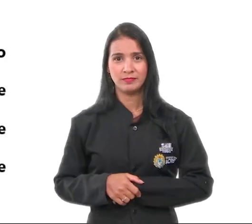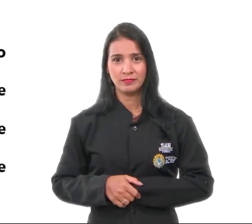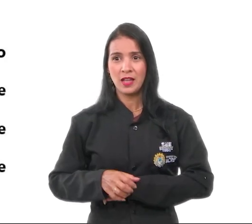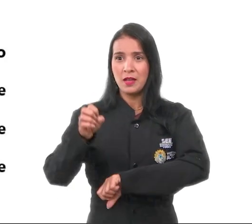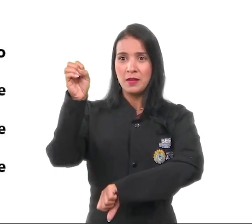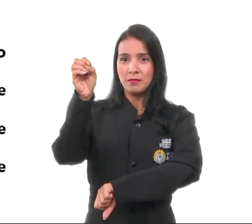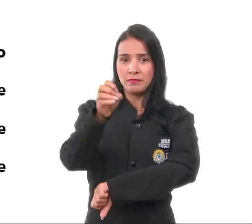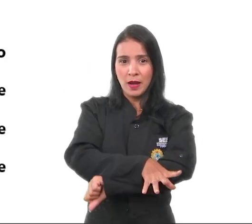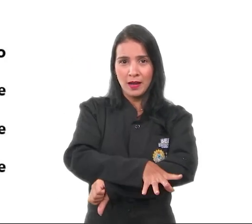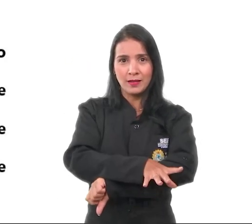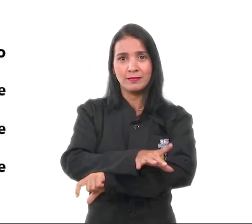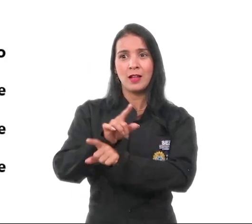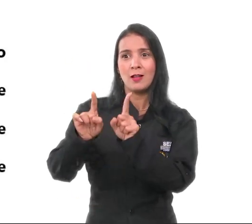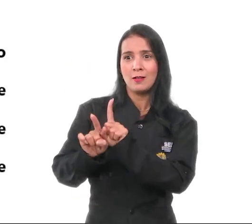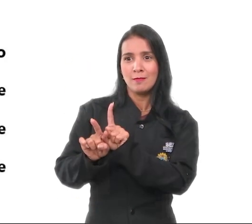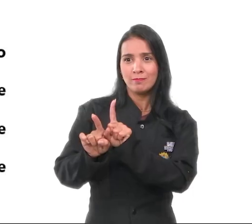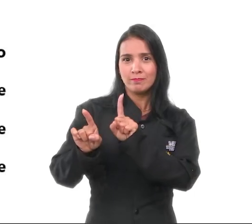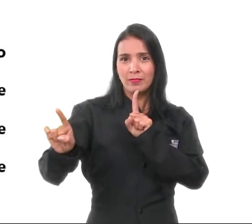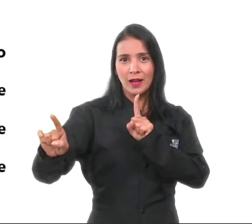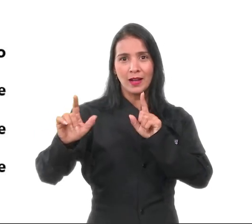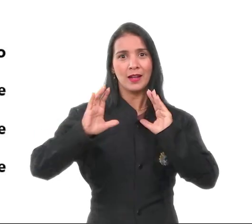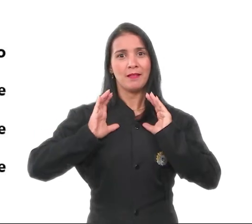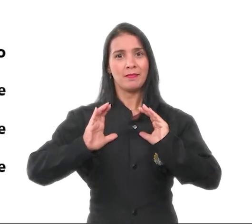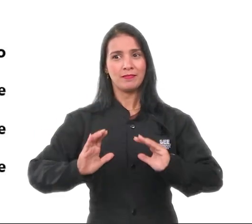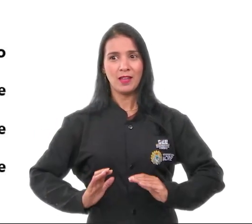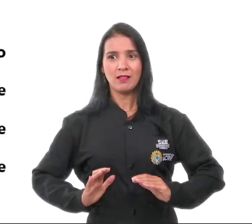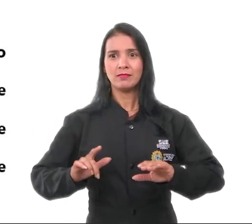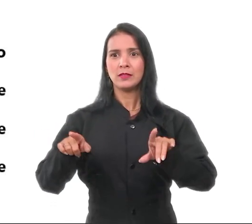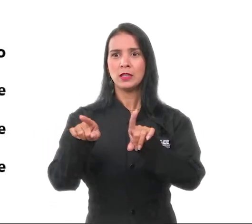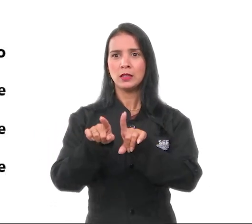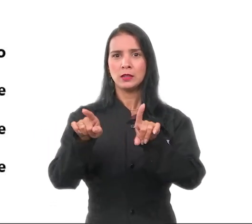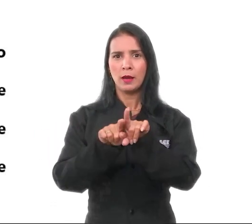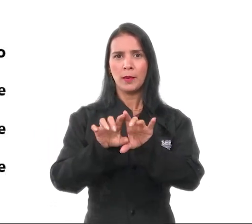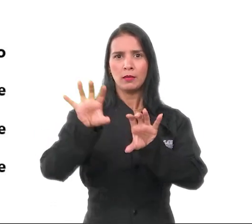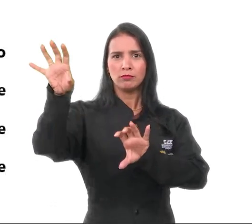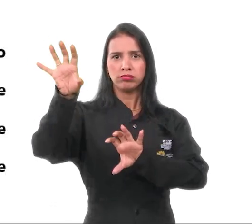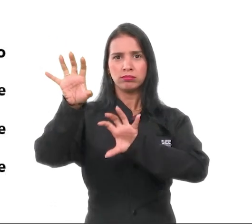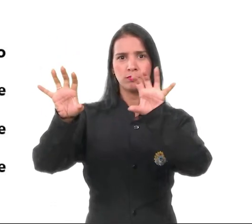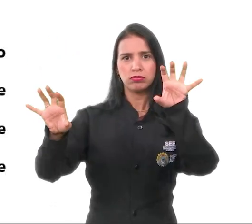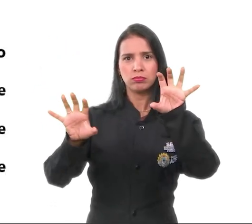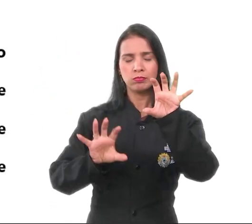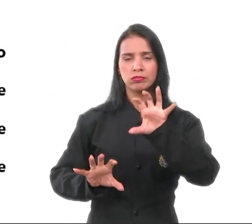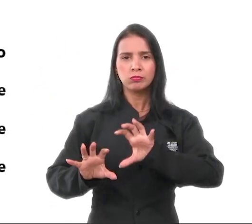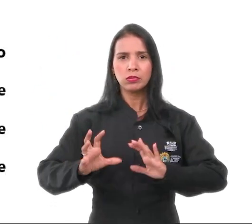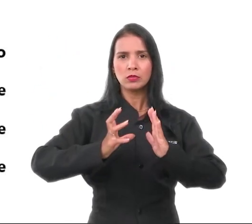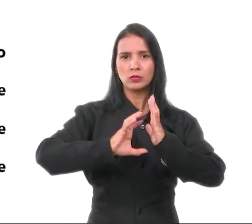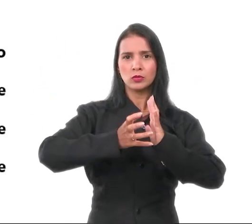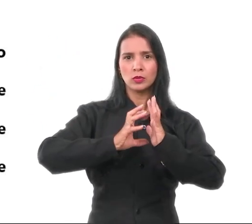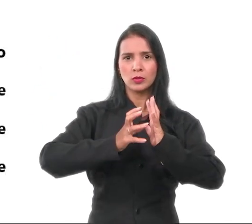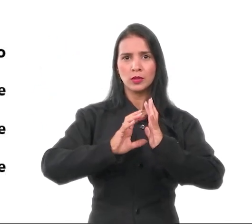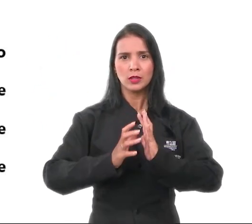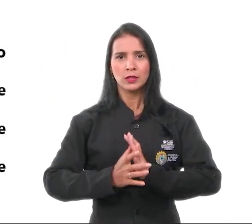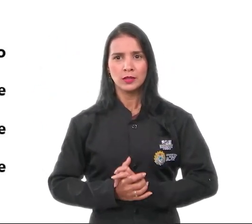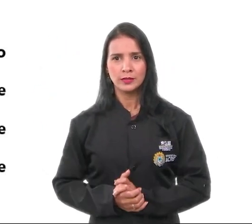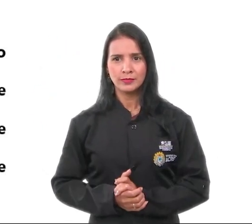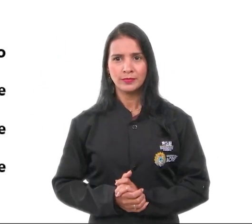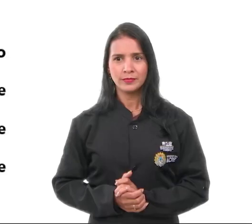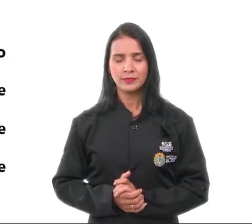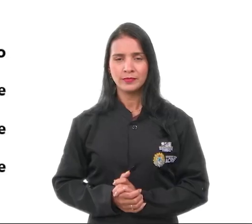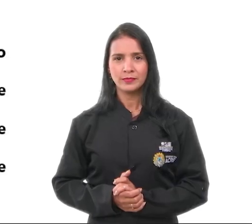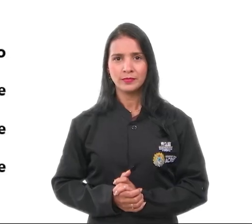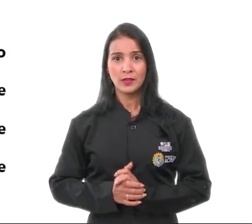Corrupção, distanciamento do cidadão e fragmentação excessiva de partidos. Os